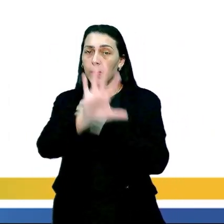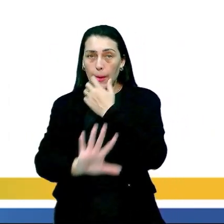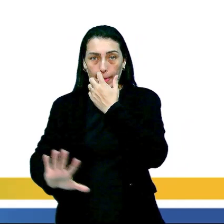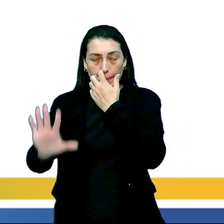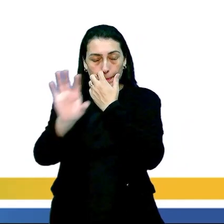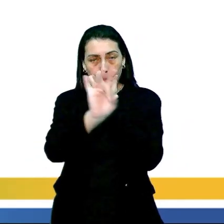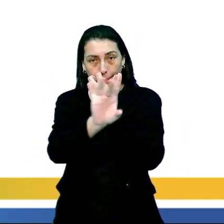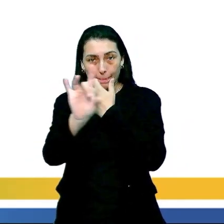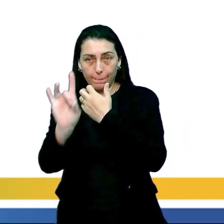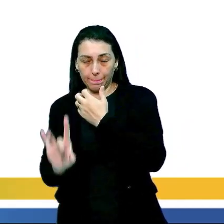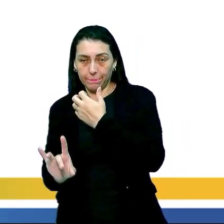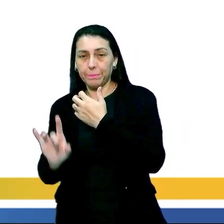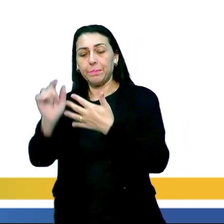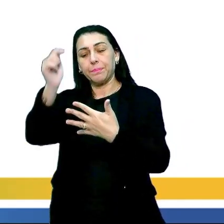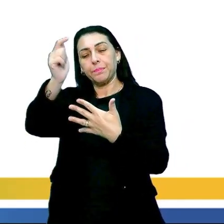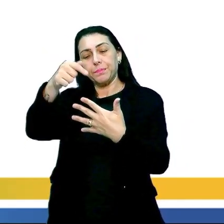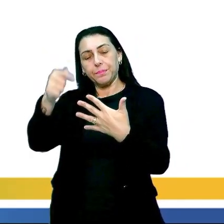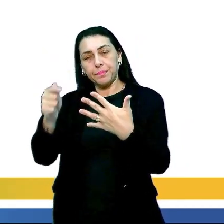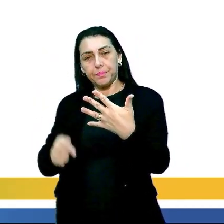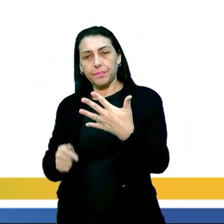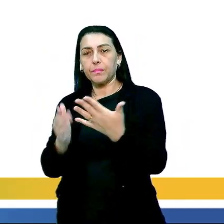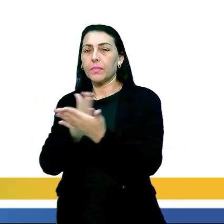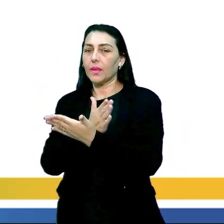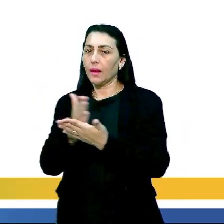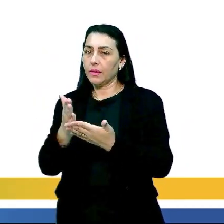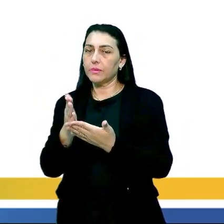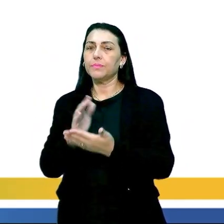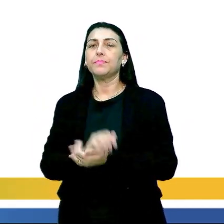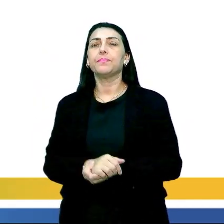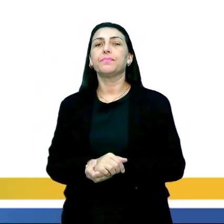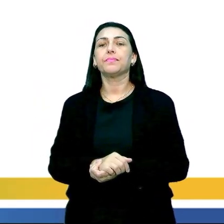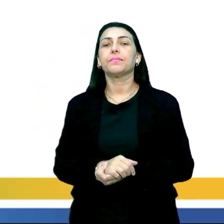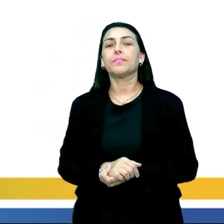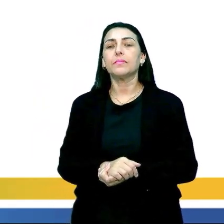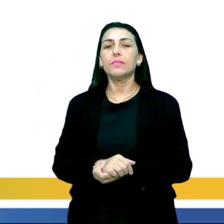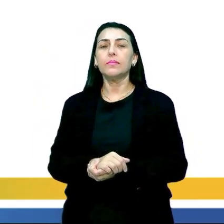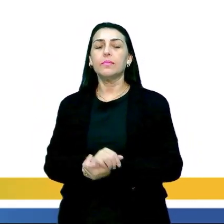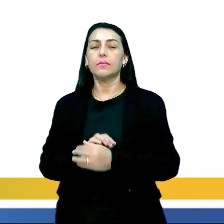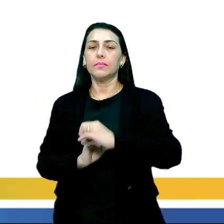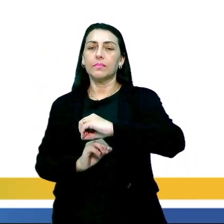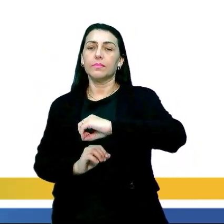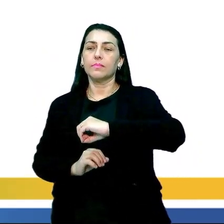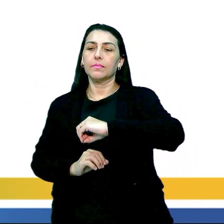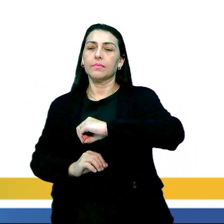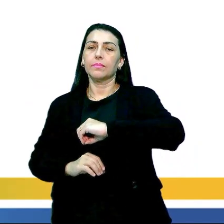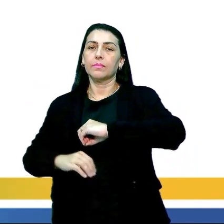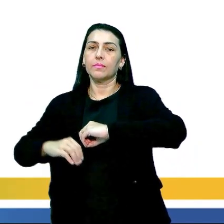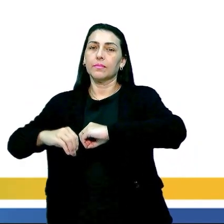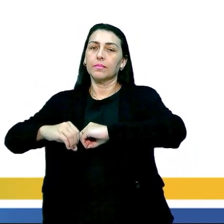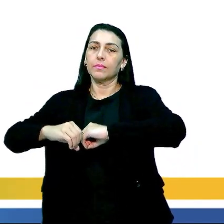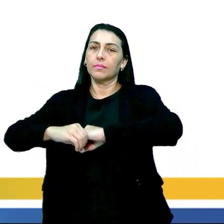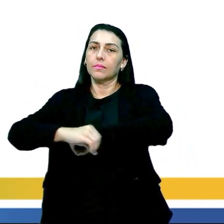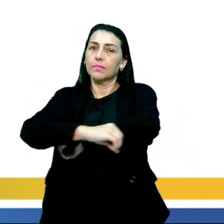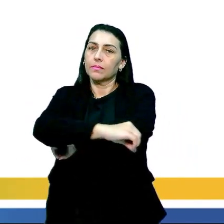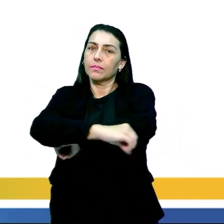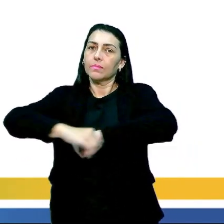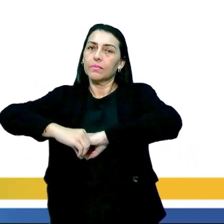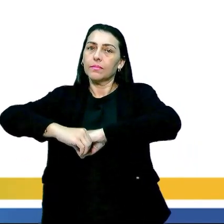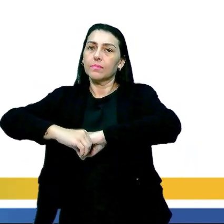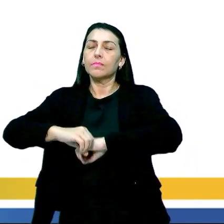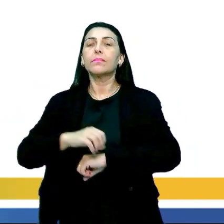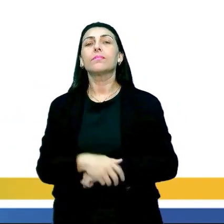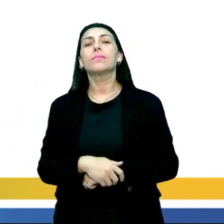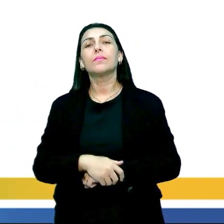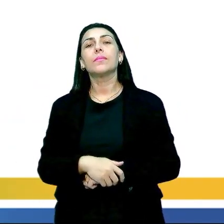geral, cada um desses fatores. A gente vai começar, então, pelo fator chamado de latitude.